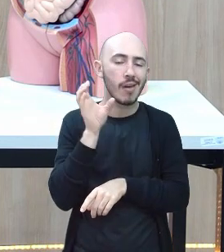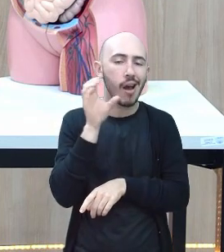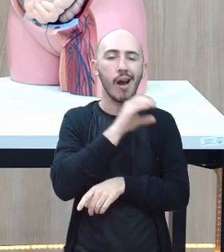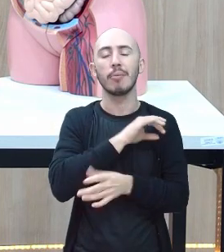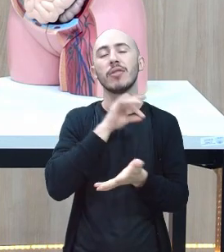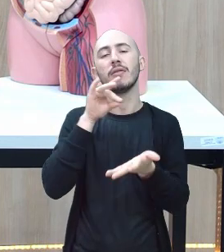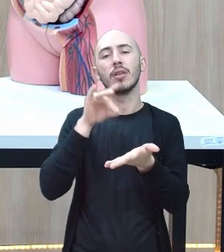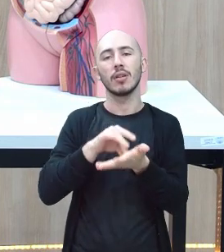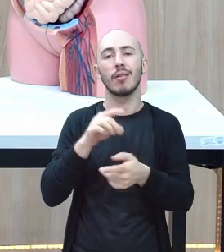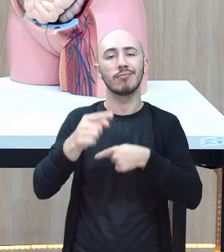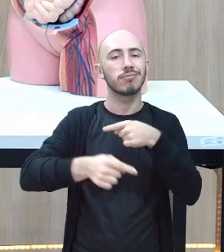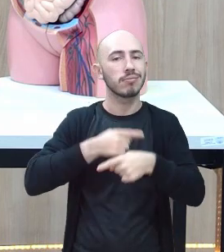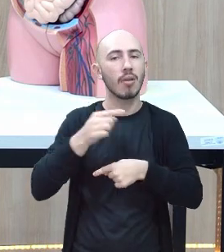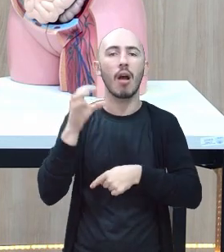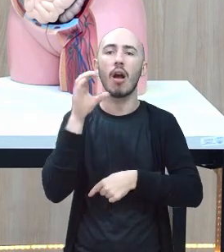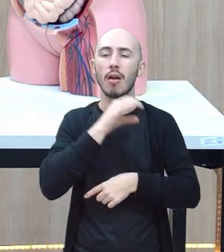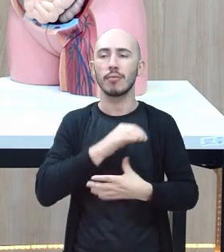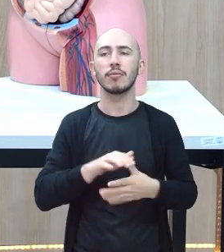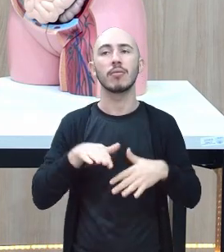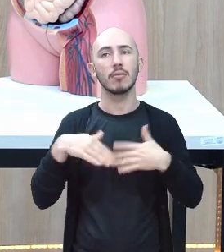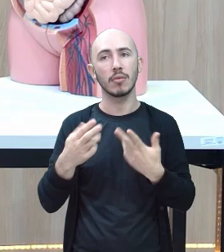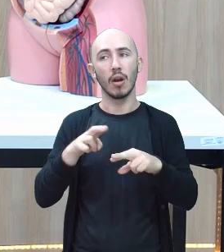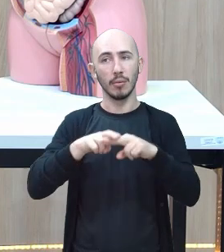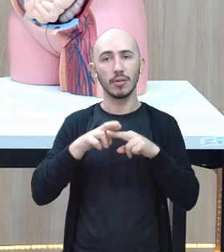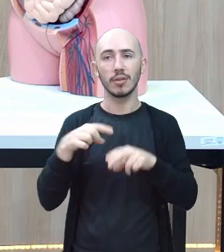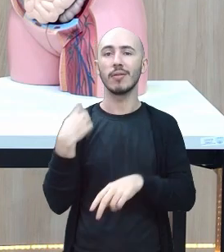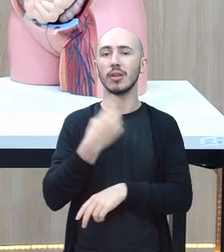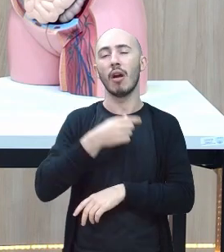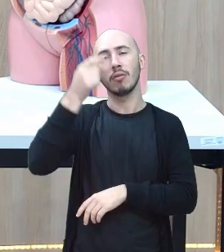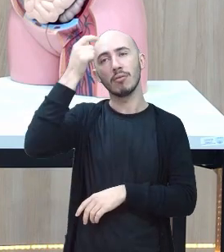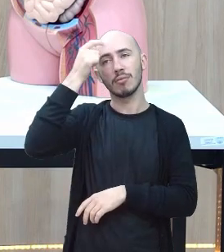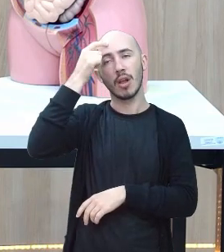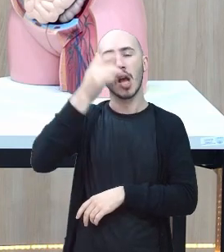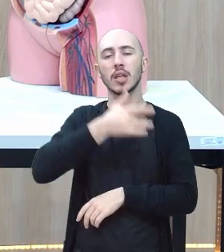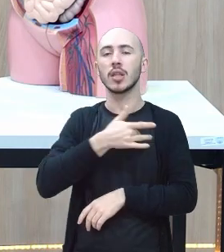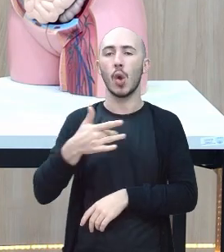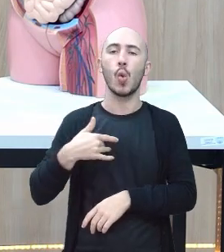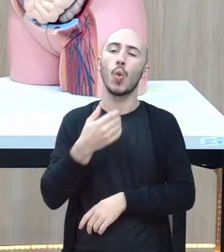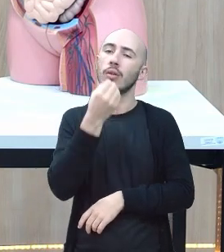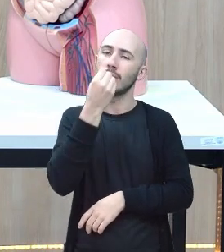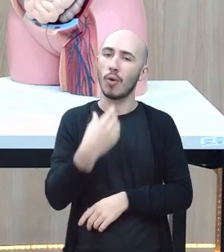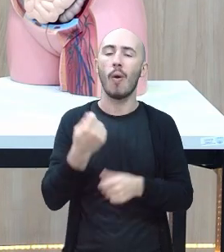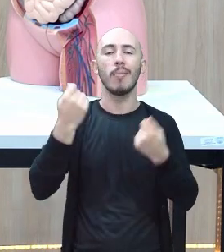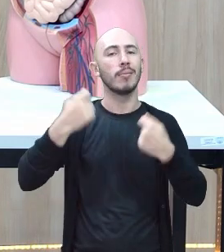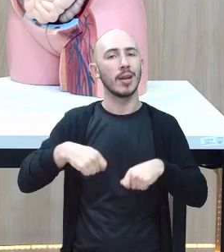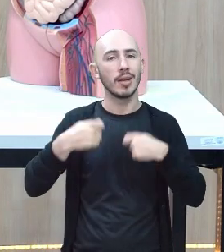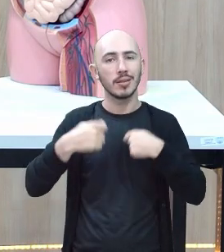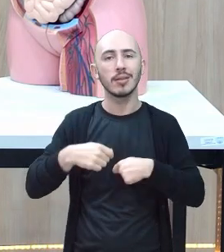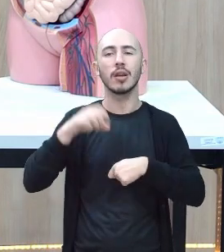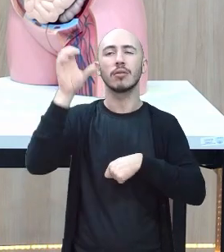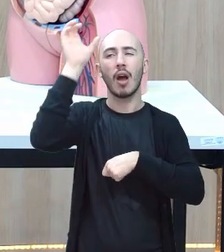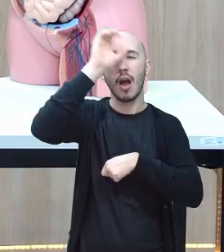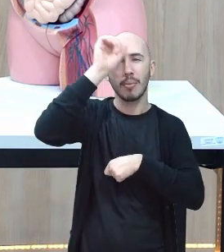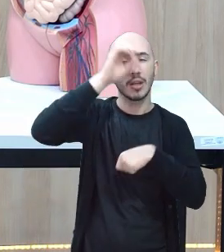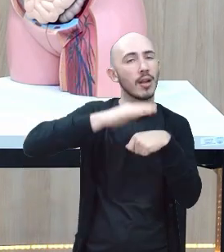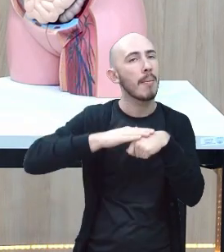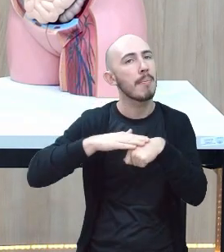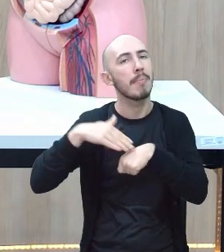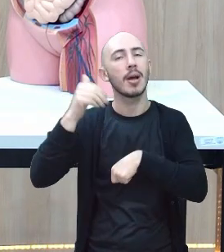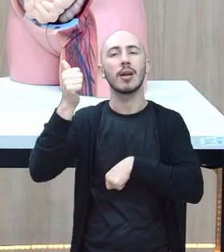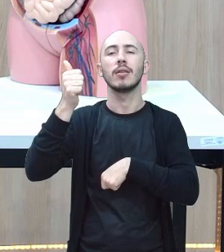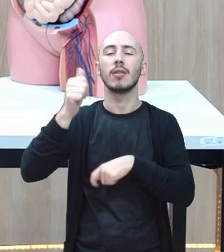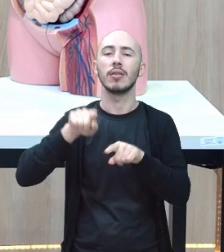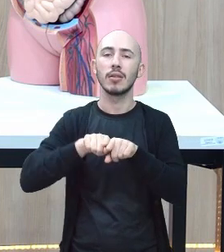no funcionamento. Por isso que devemos ter uma mente sã, para que a gente possa aprender melhor, ter uma